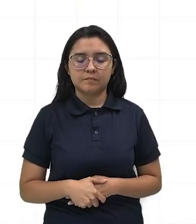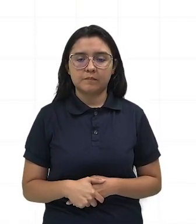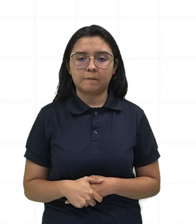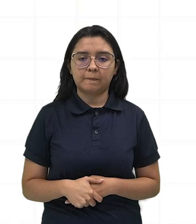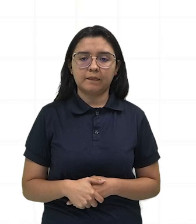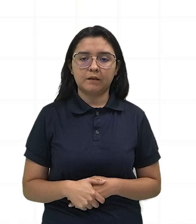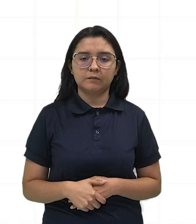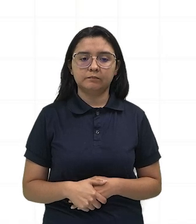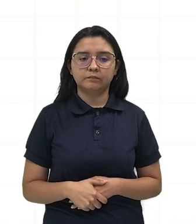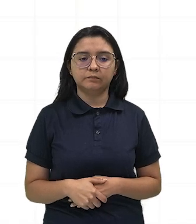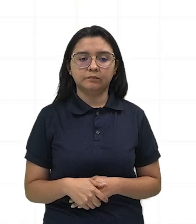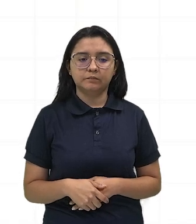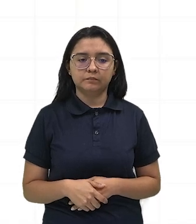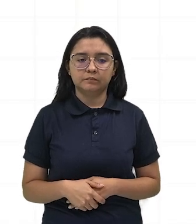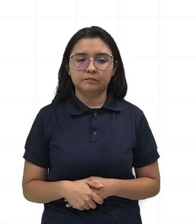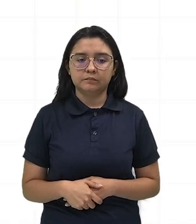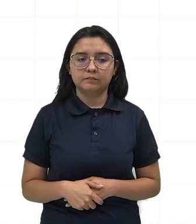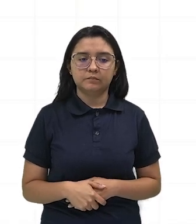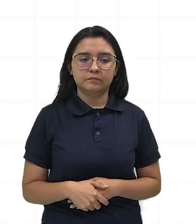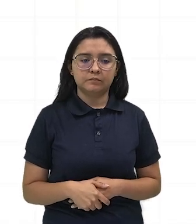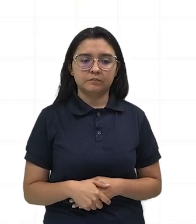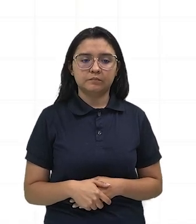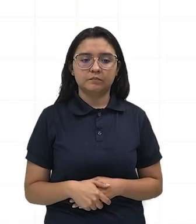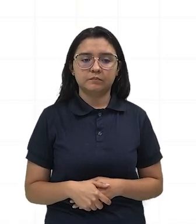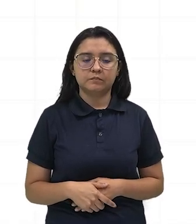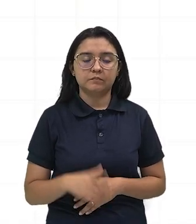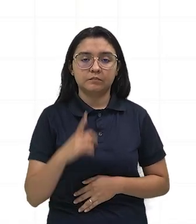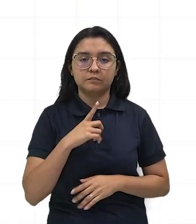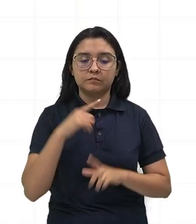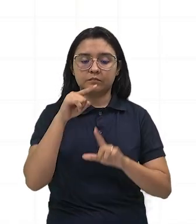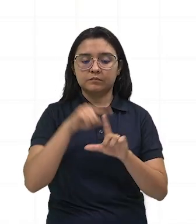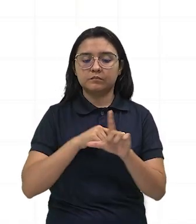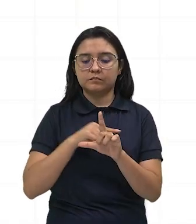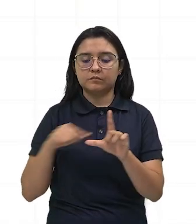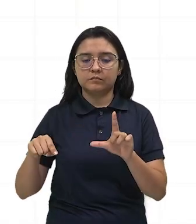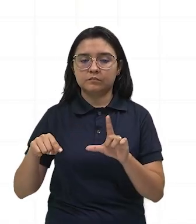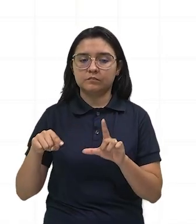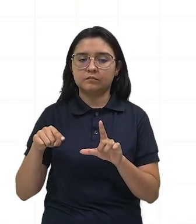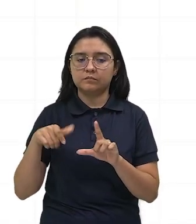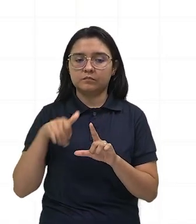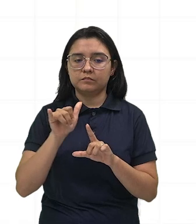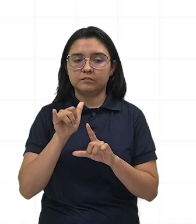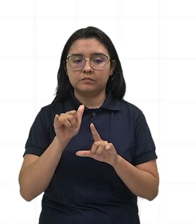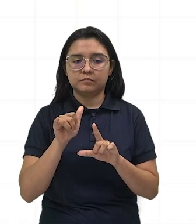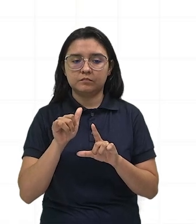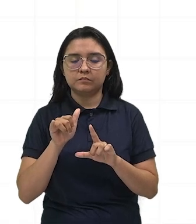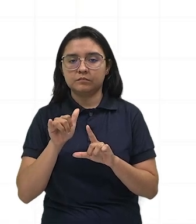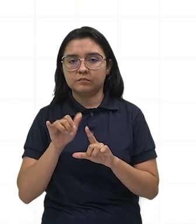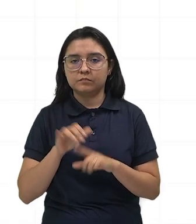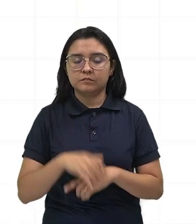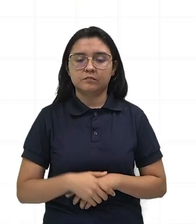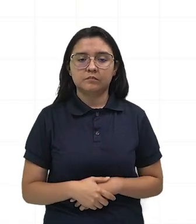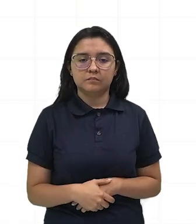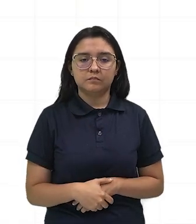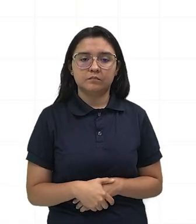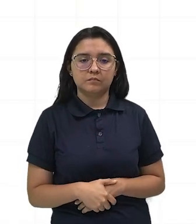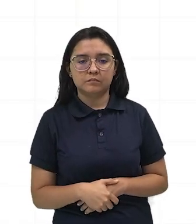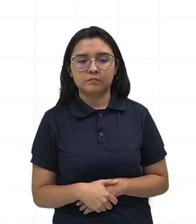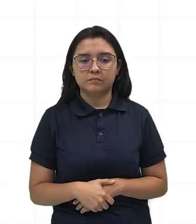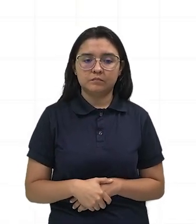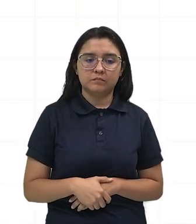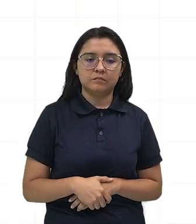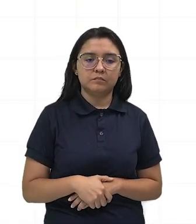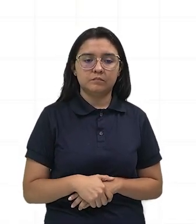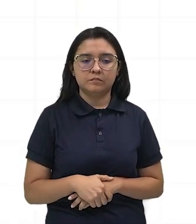mesmo? Nós temos aqui um eixo, né, no plano cartesiano, que é o nosso eixo vertical,